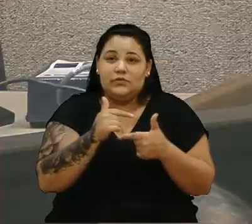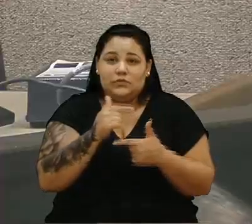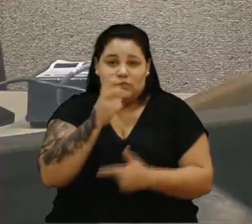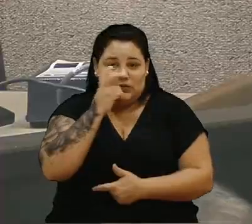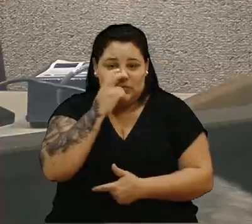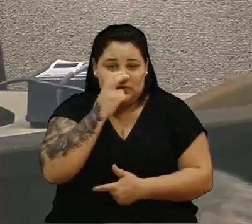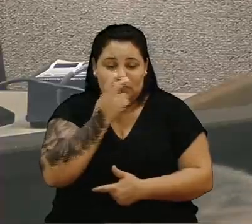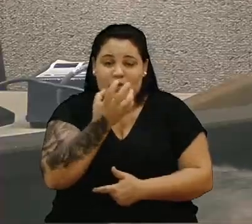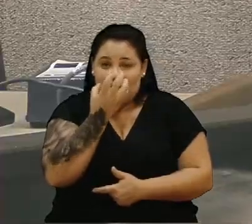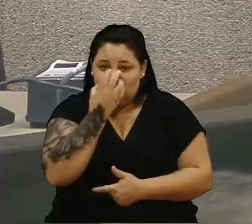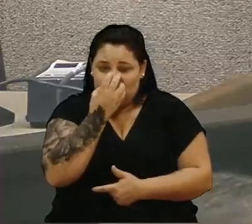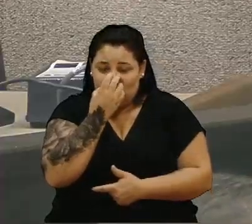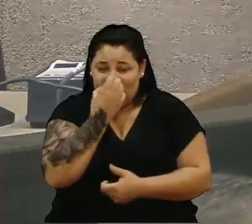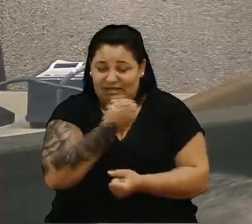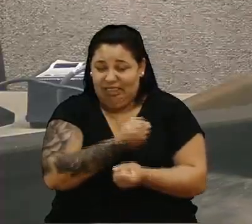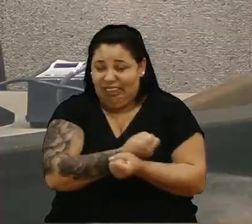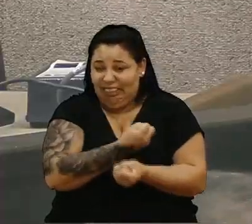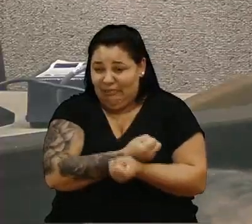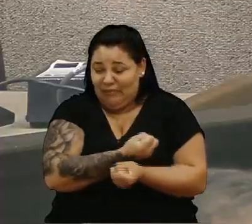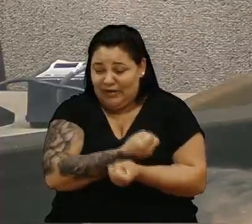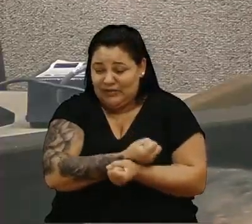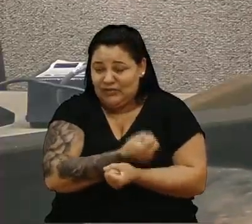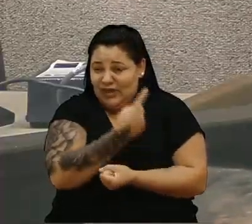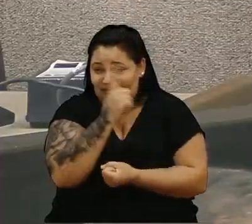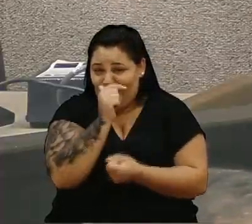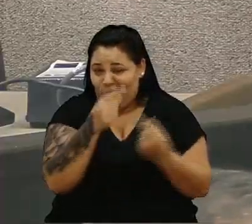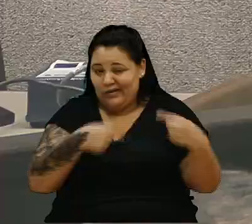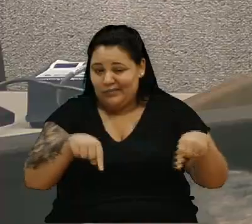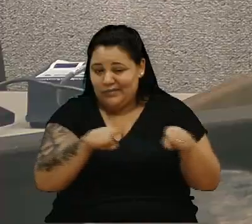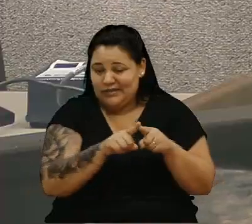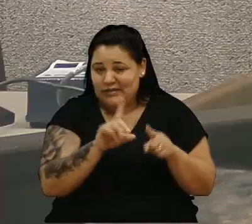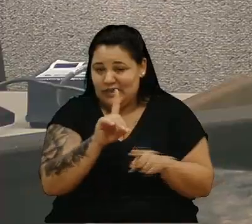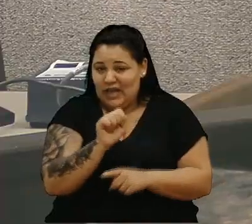um cachorro amarrado na represa da Ubó. Então,